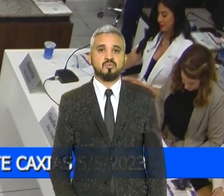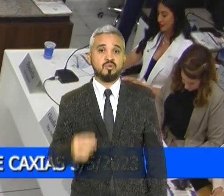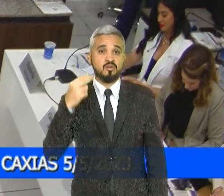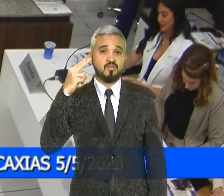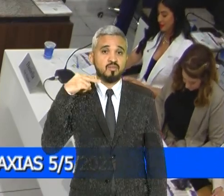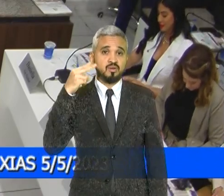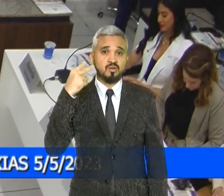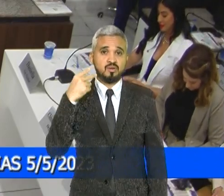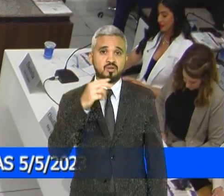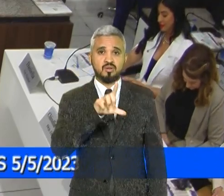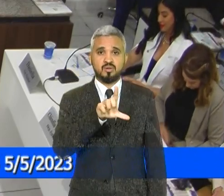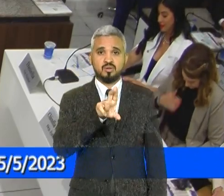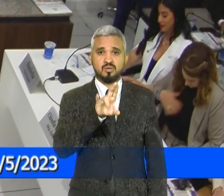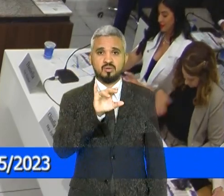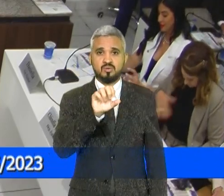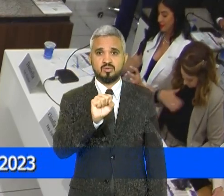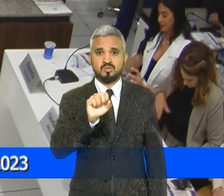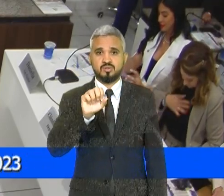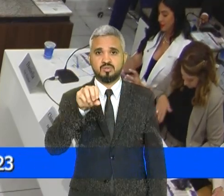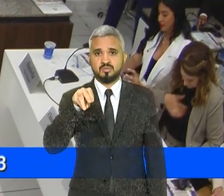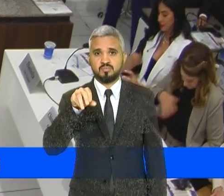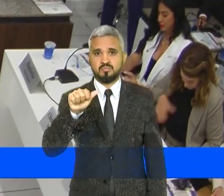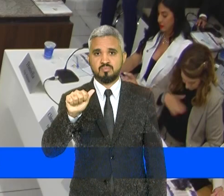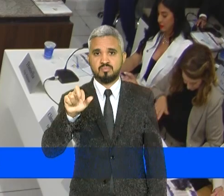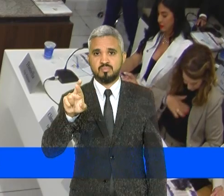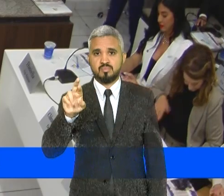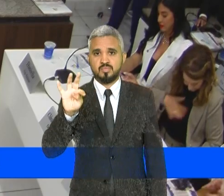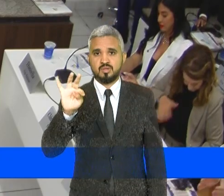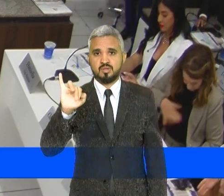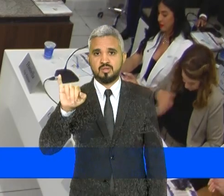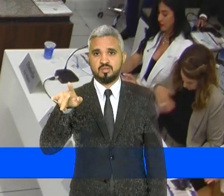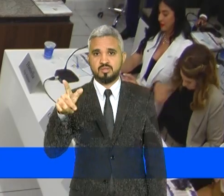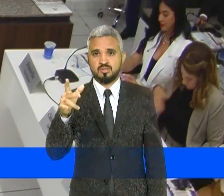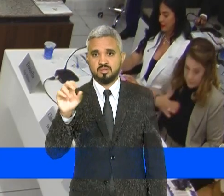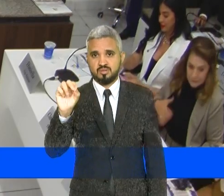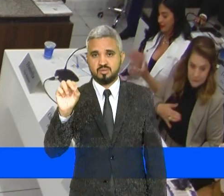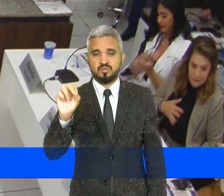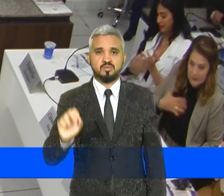Vereador Luiz Martinho Cavalcante Lacerda.